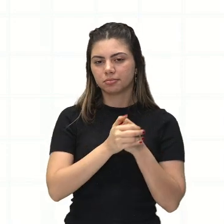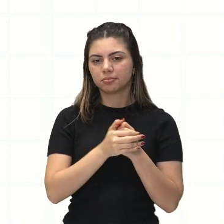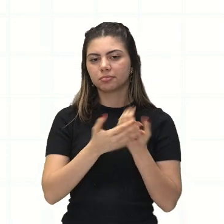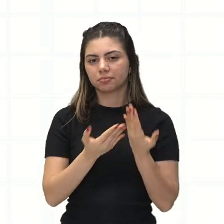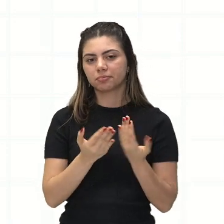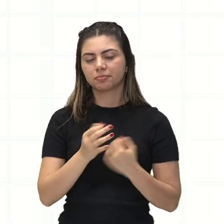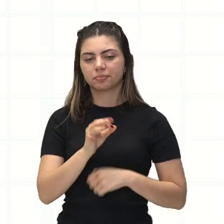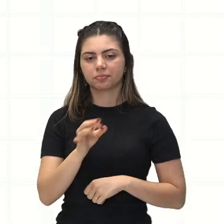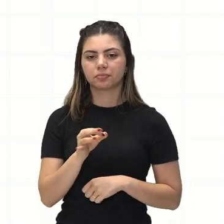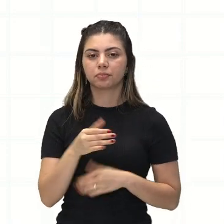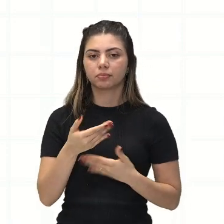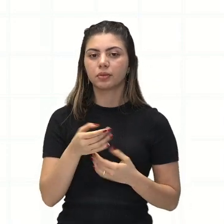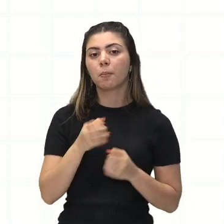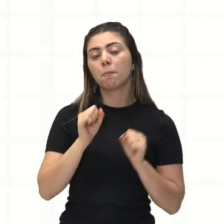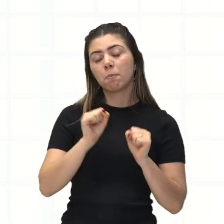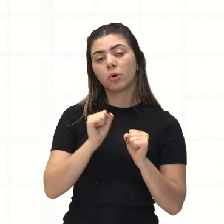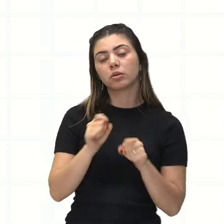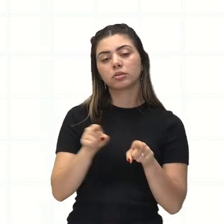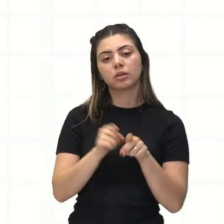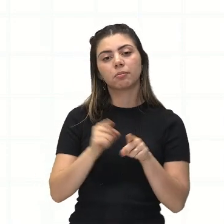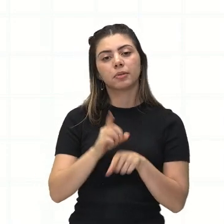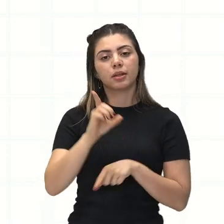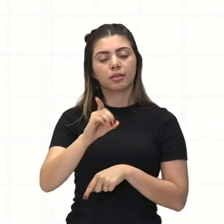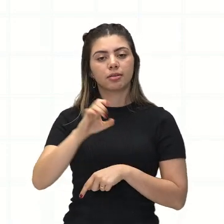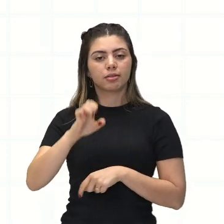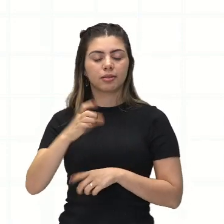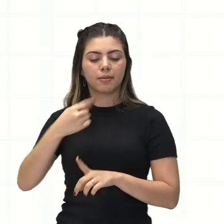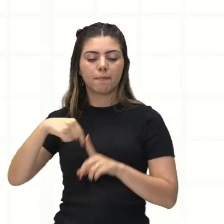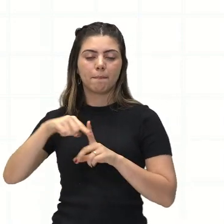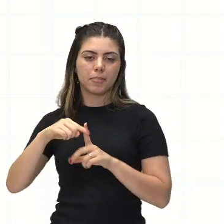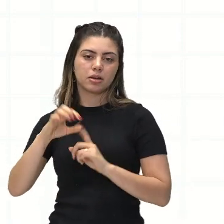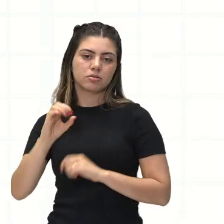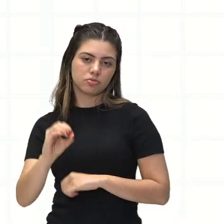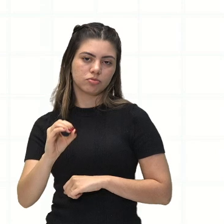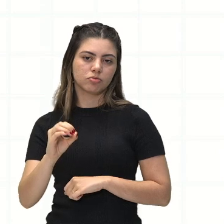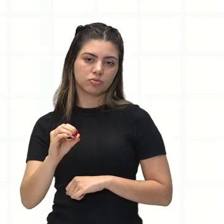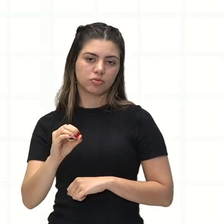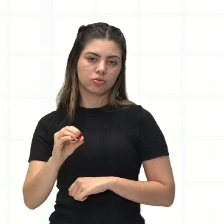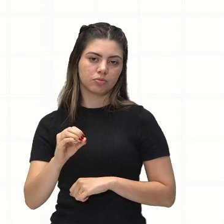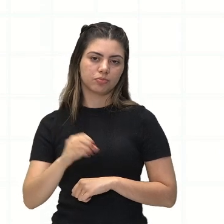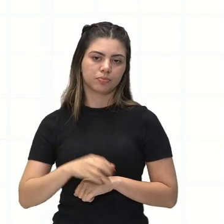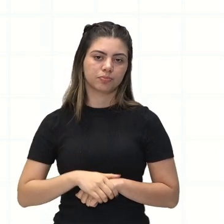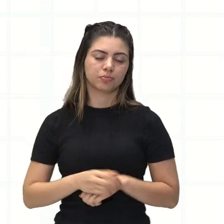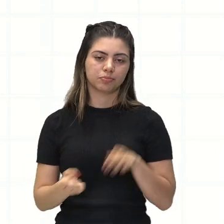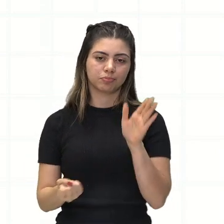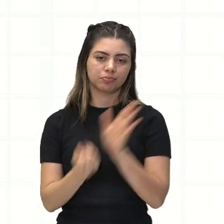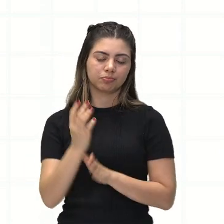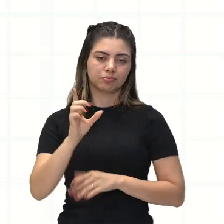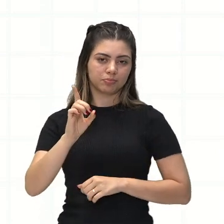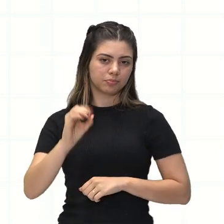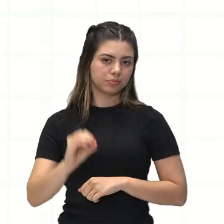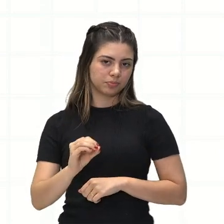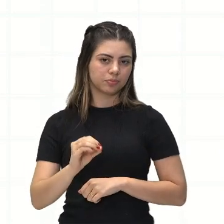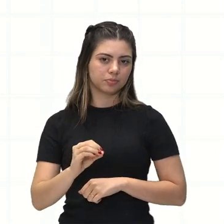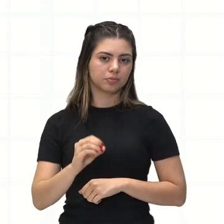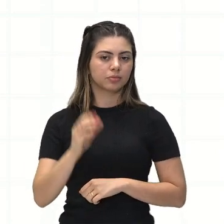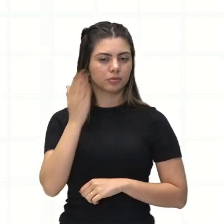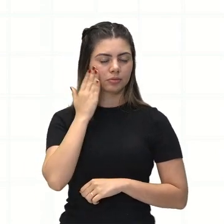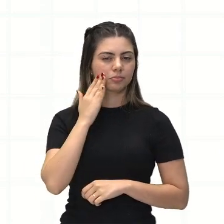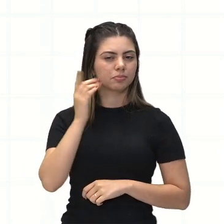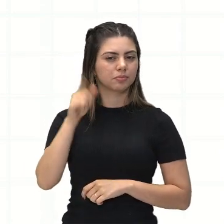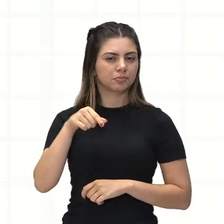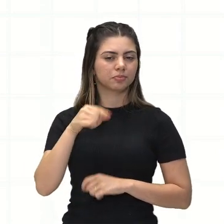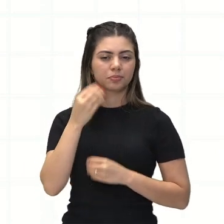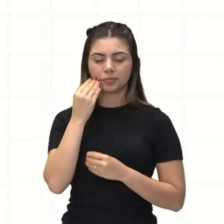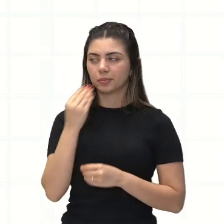pode aparecer, a gente sabe disso, de mais o, por exemplo, do. Então, a gente sabe que essa fusão fica